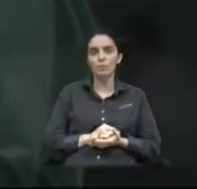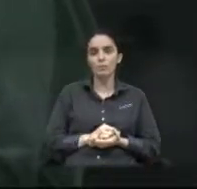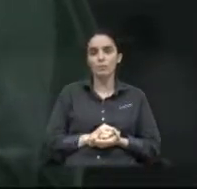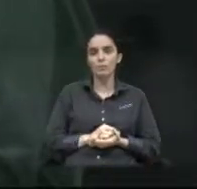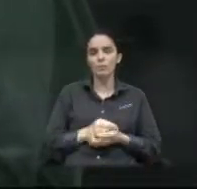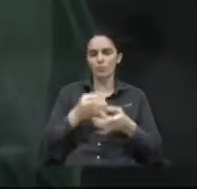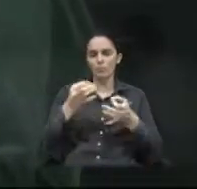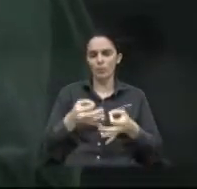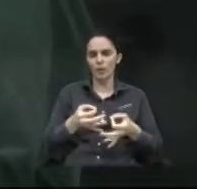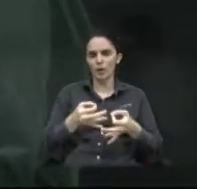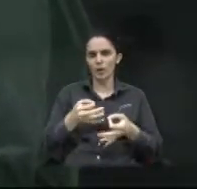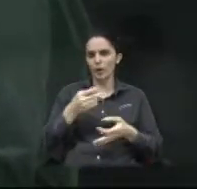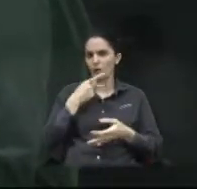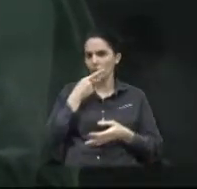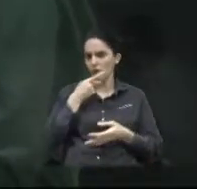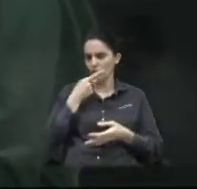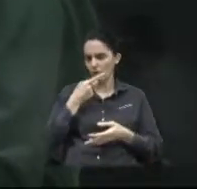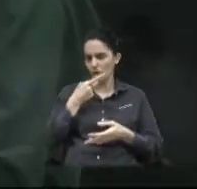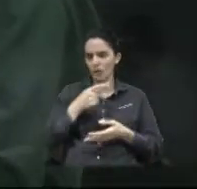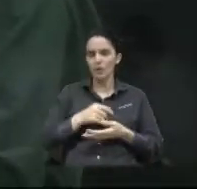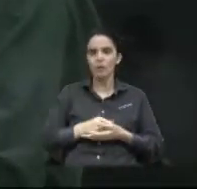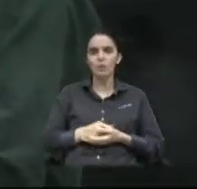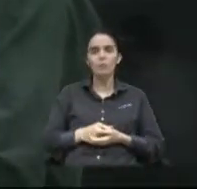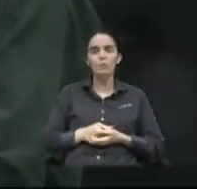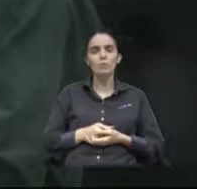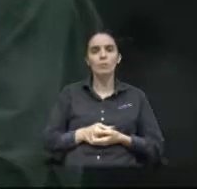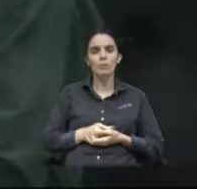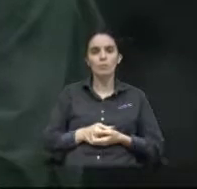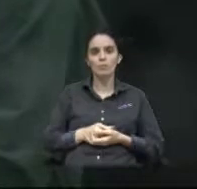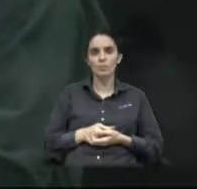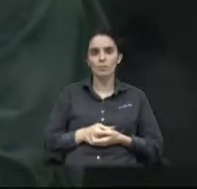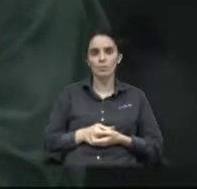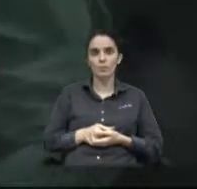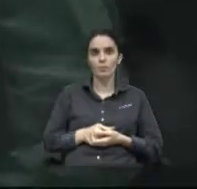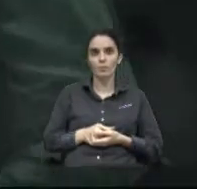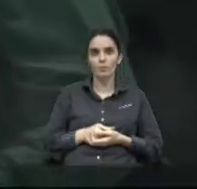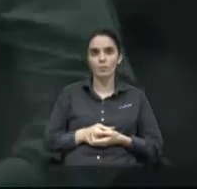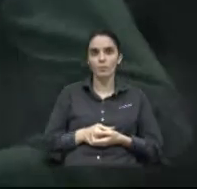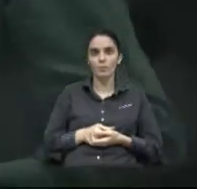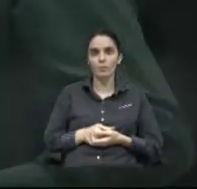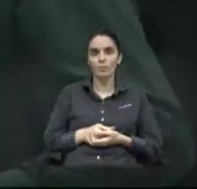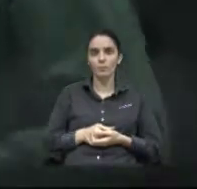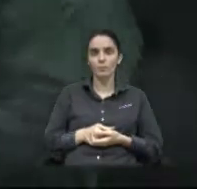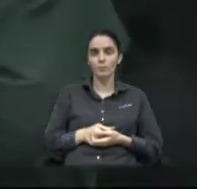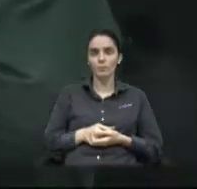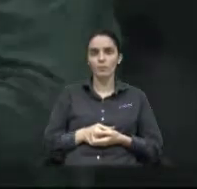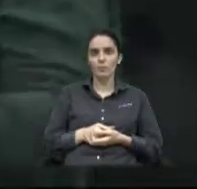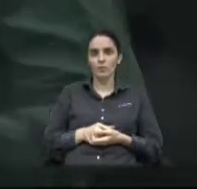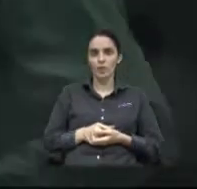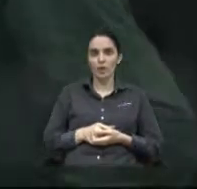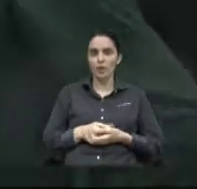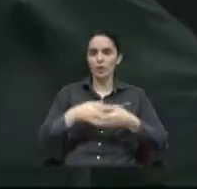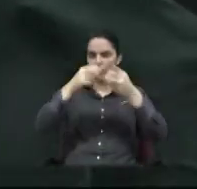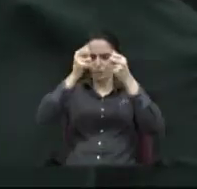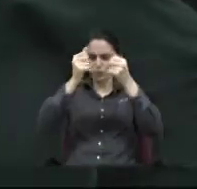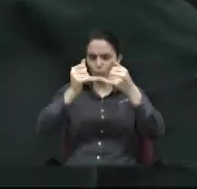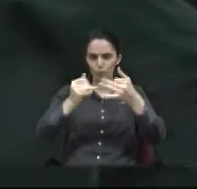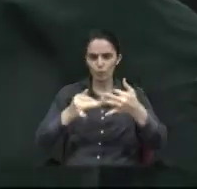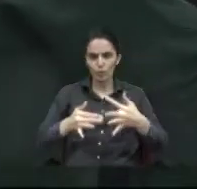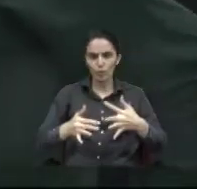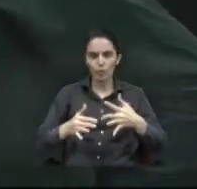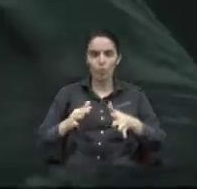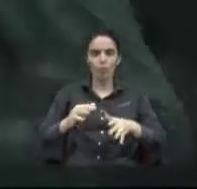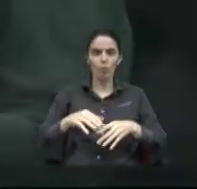harmonioso do vereador Dr. Rafael Camargo. Ele teceu as palavras com zelo, com